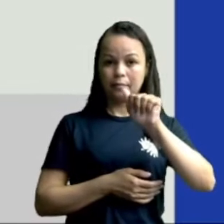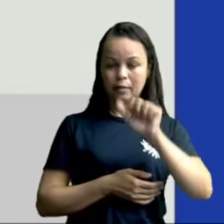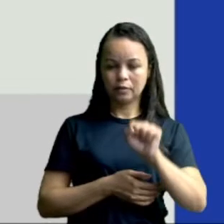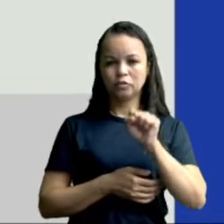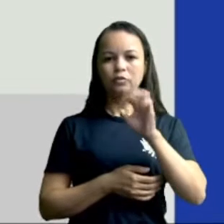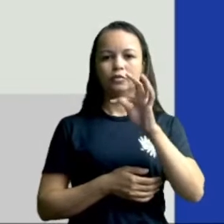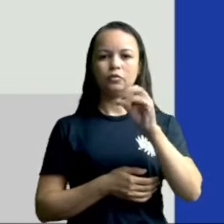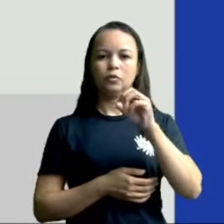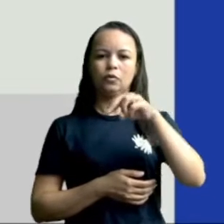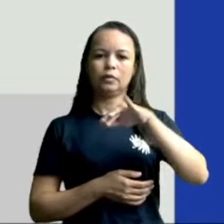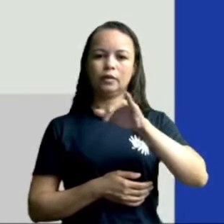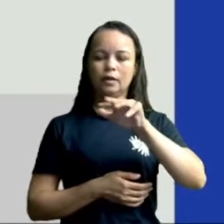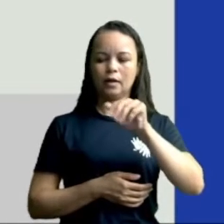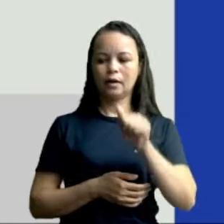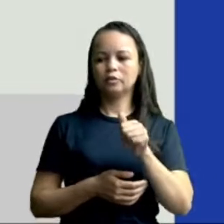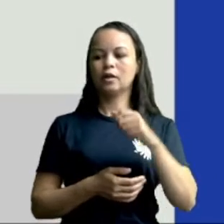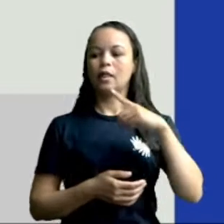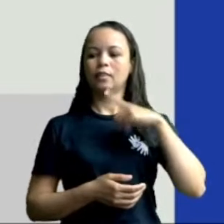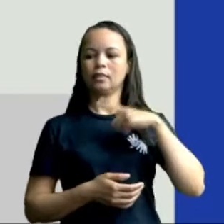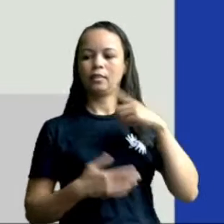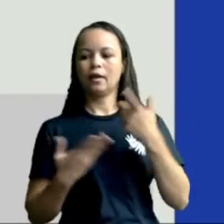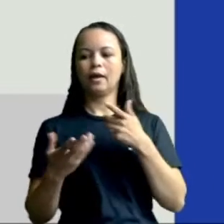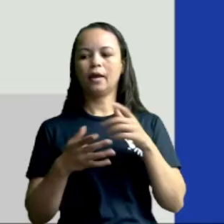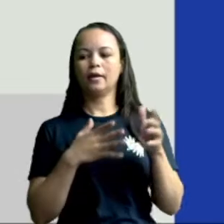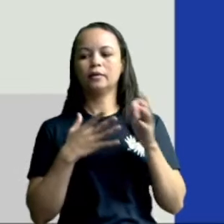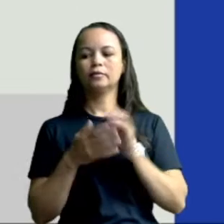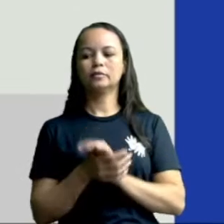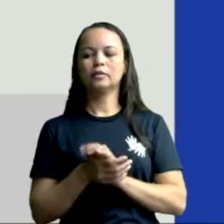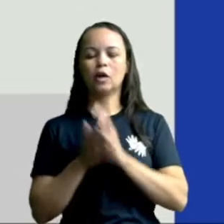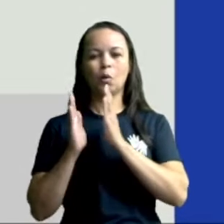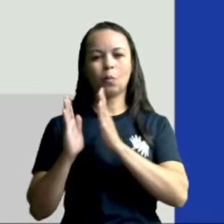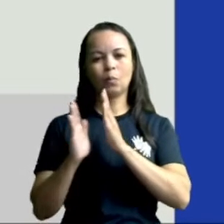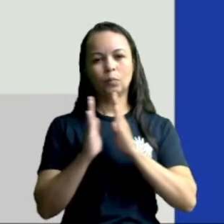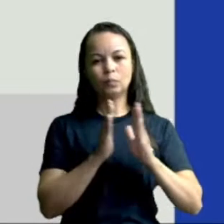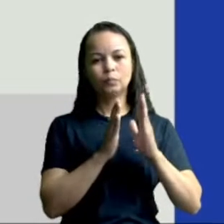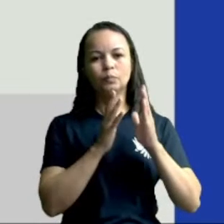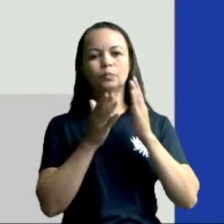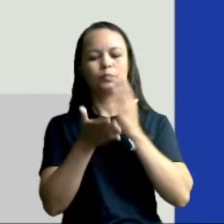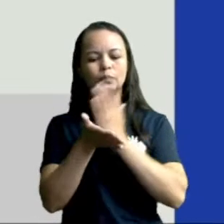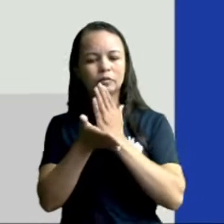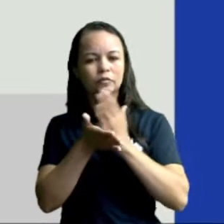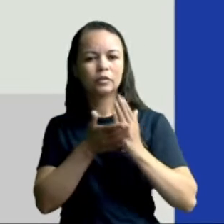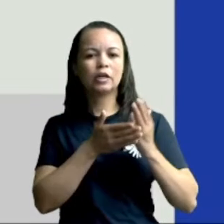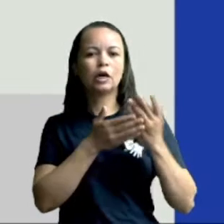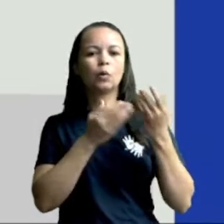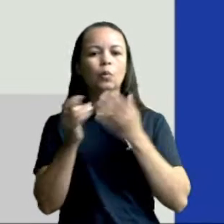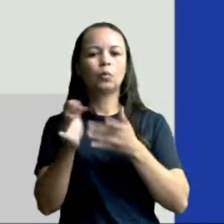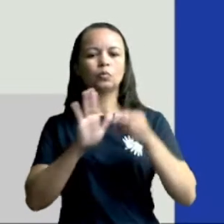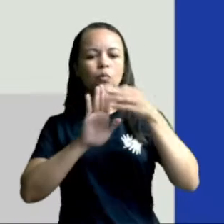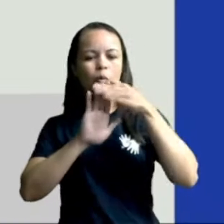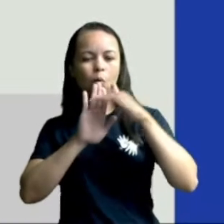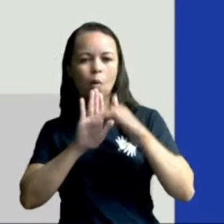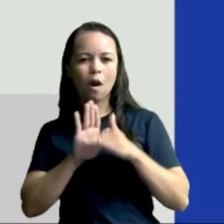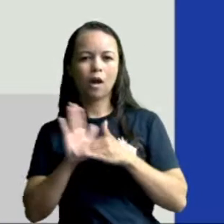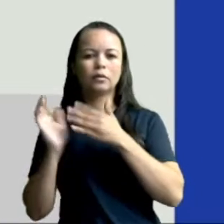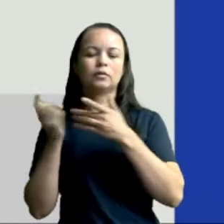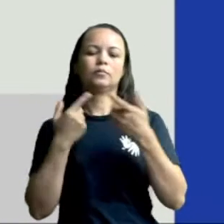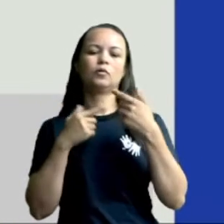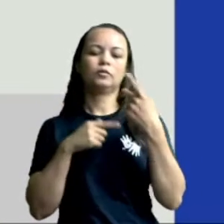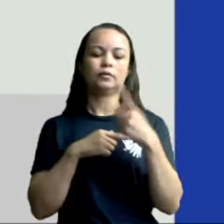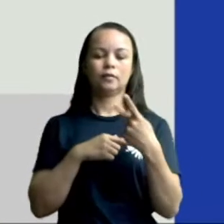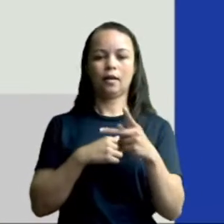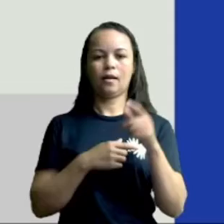A gente tem as sílabas tônicas divididas de acordo com a posição dela na